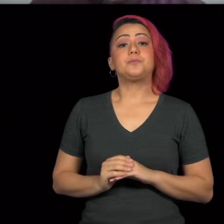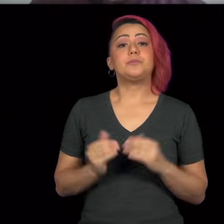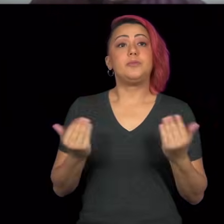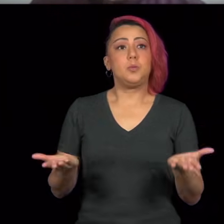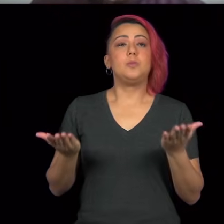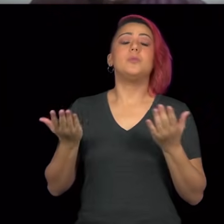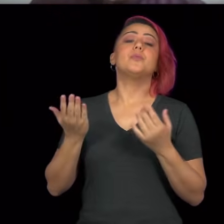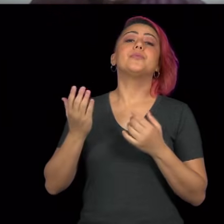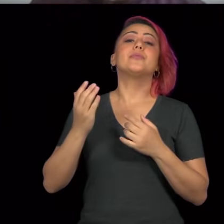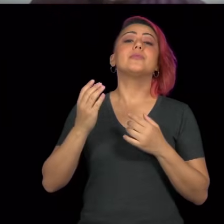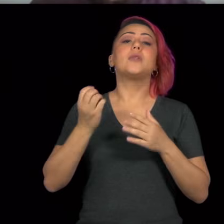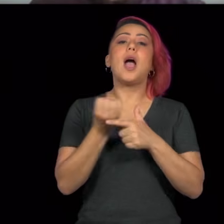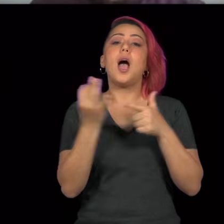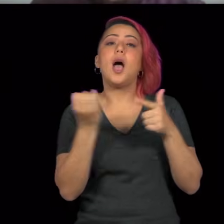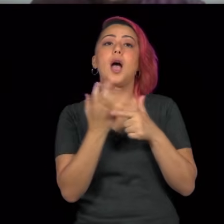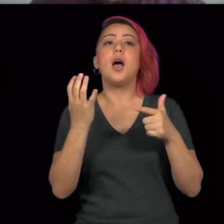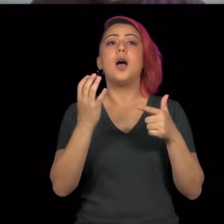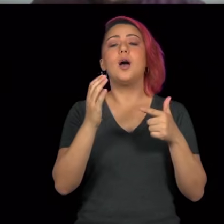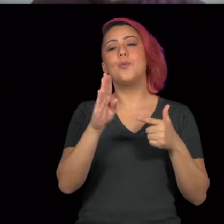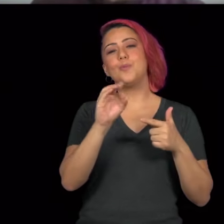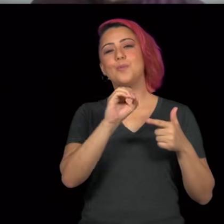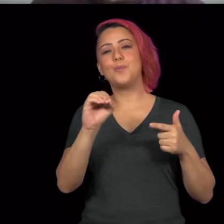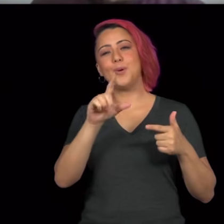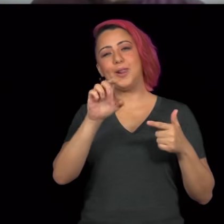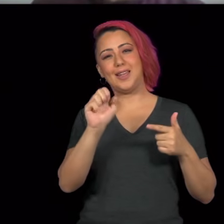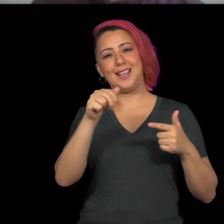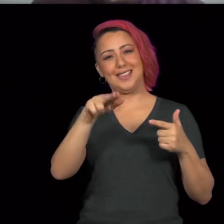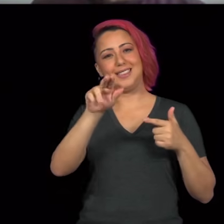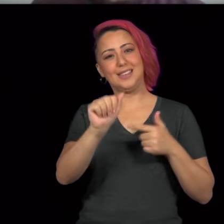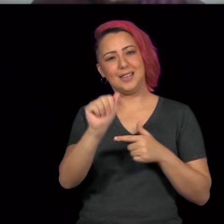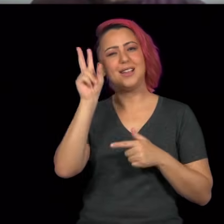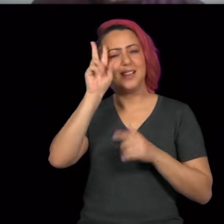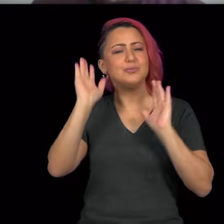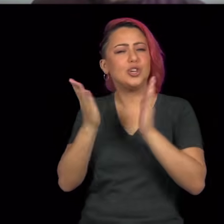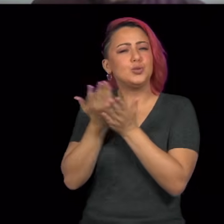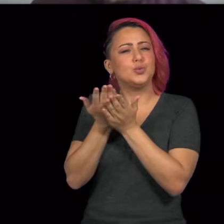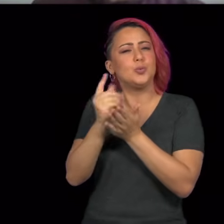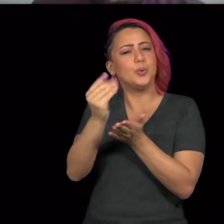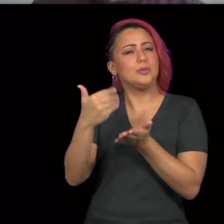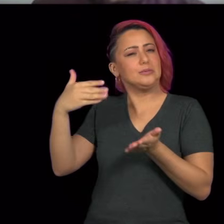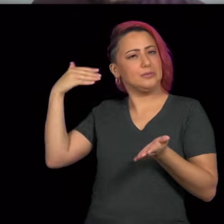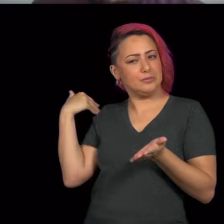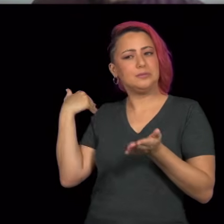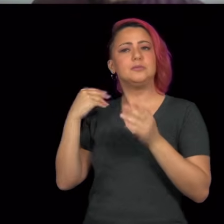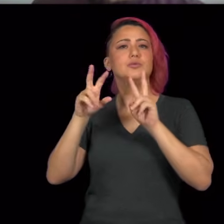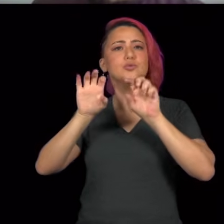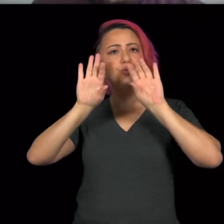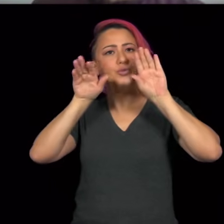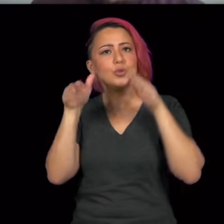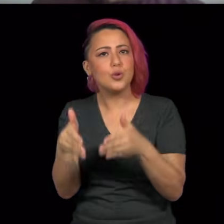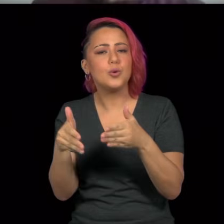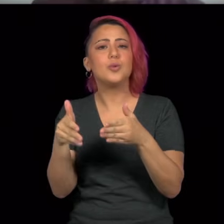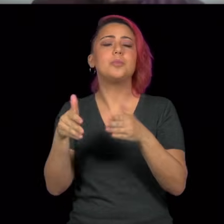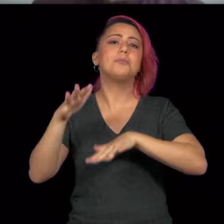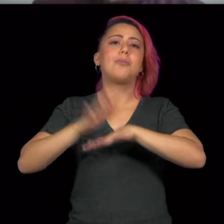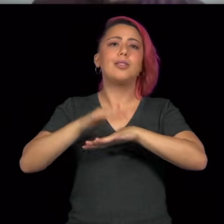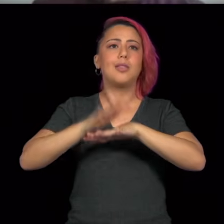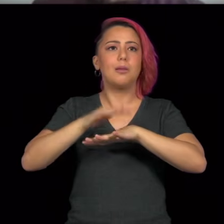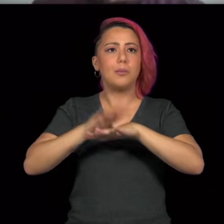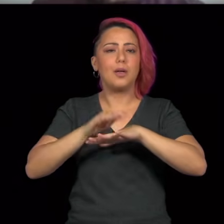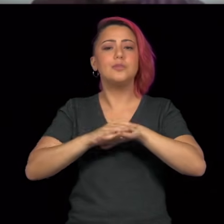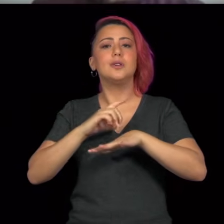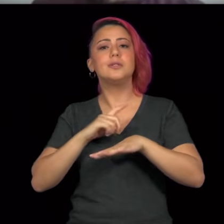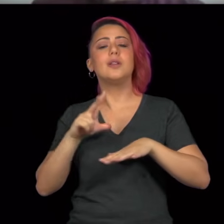a álgebra booleana, como eu já mencionado, é uma notação matemática para expressar funções lógicas baseadas em dois valores. Então,